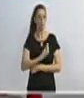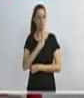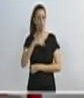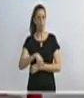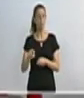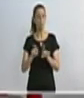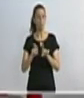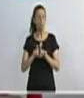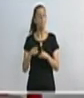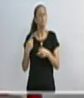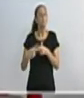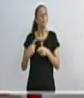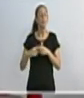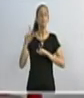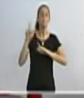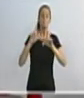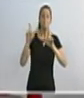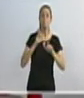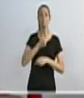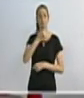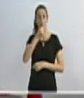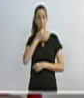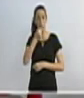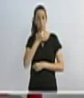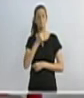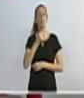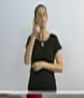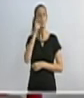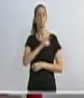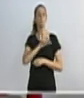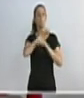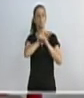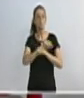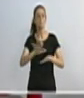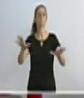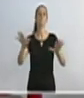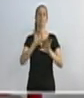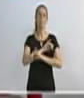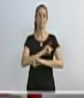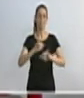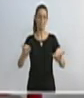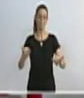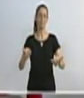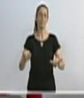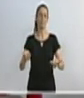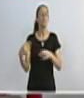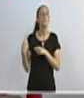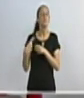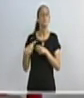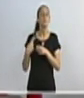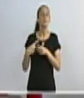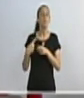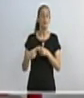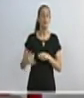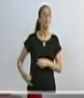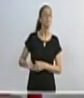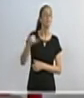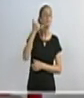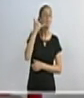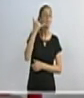da imprensa que nós conseguimos chegar aos 4 cantos da nossa cidade, porque pela